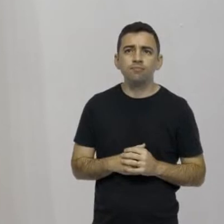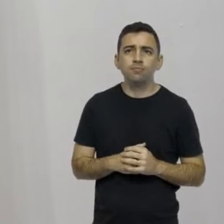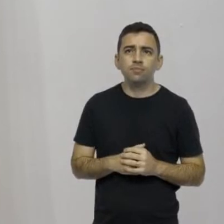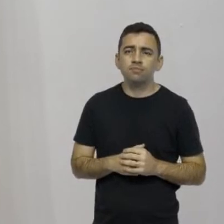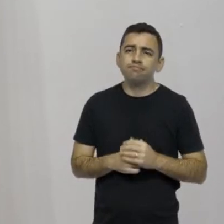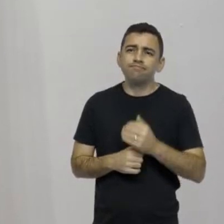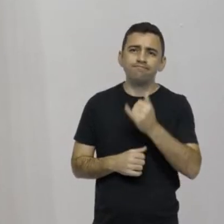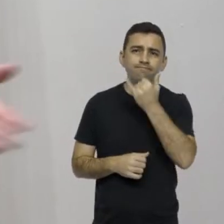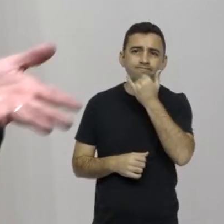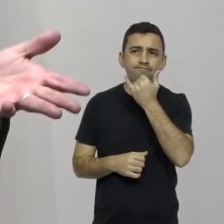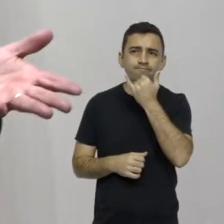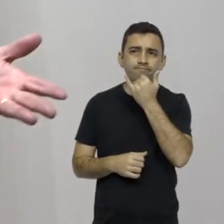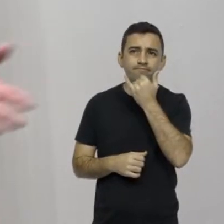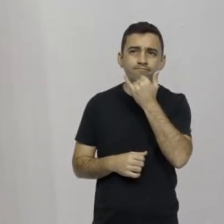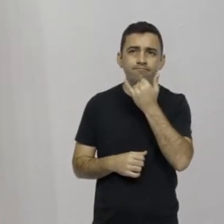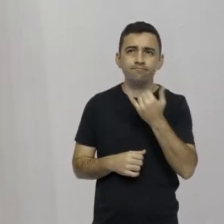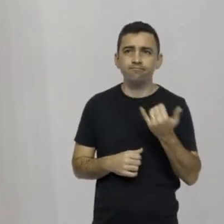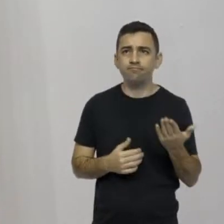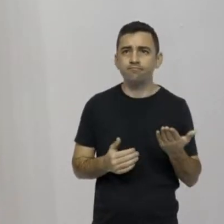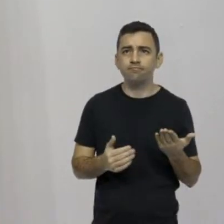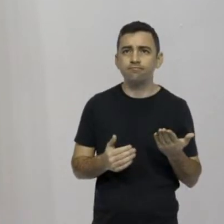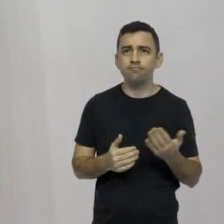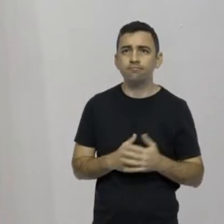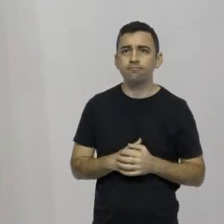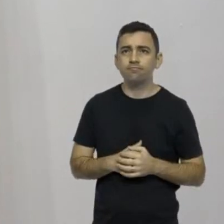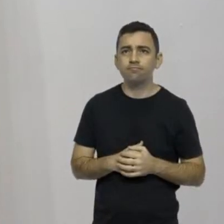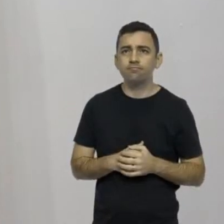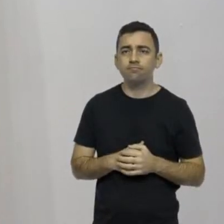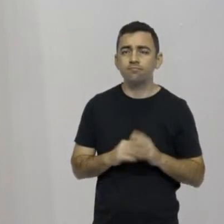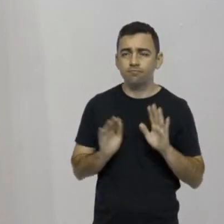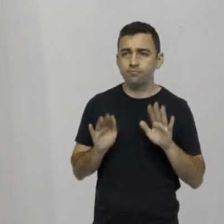Desculpa. 800, para concluir,